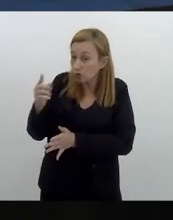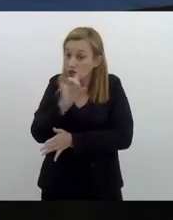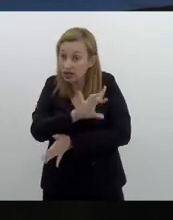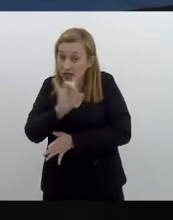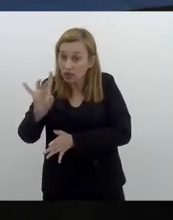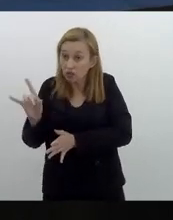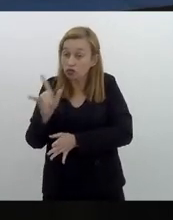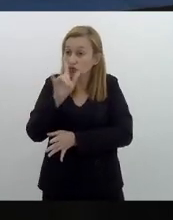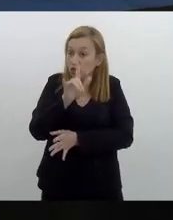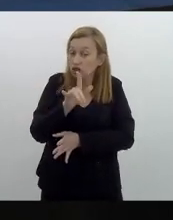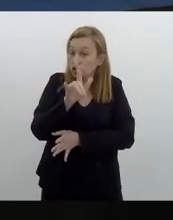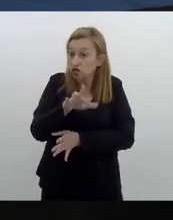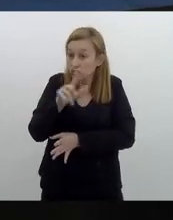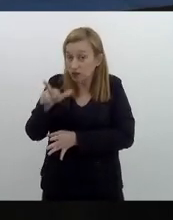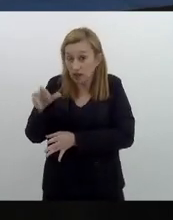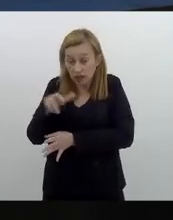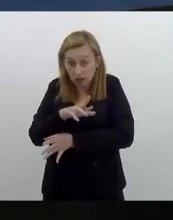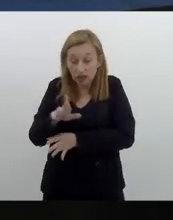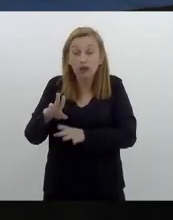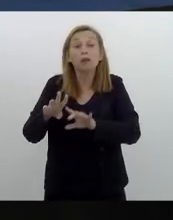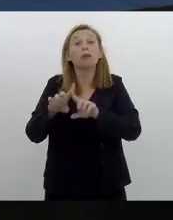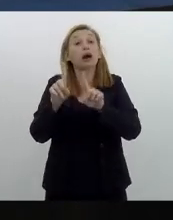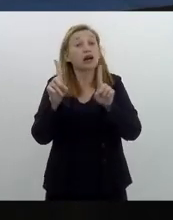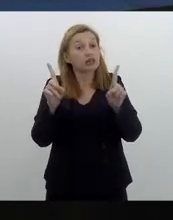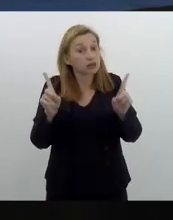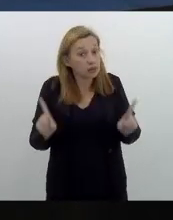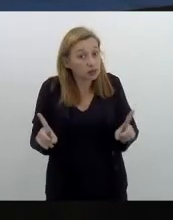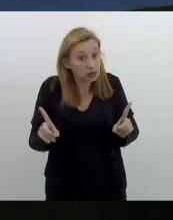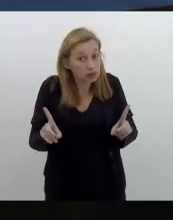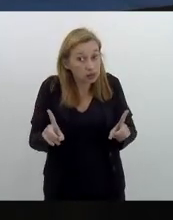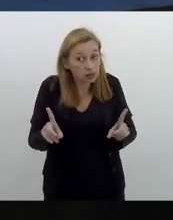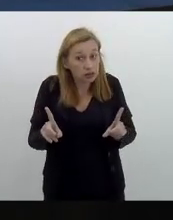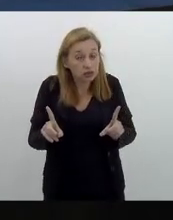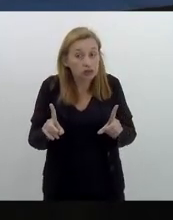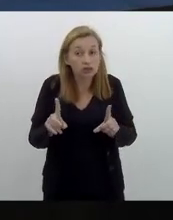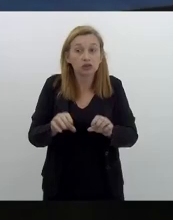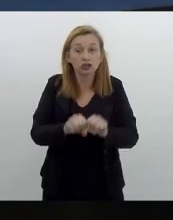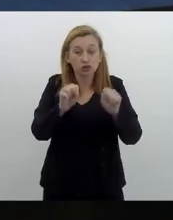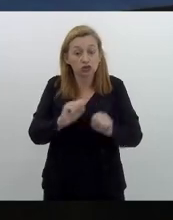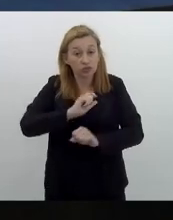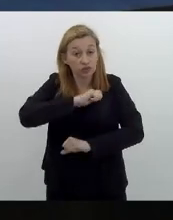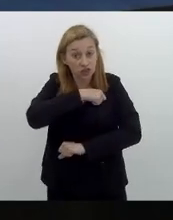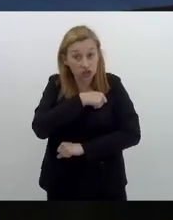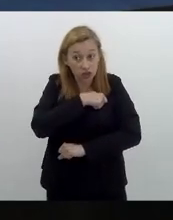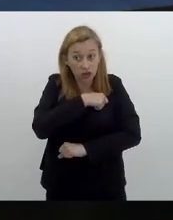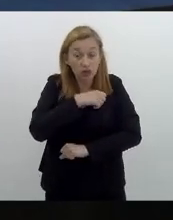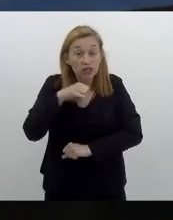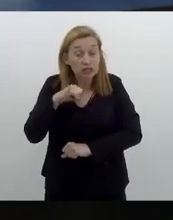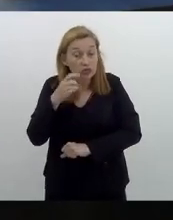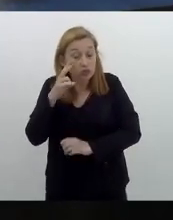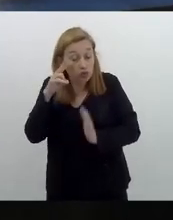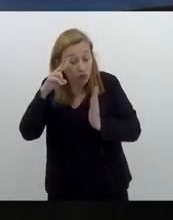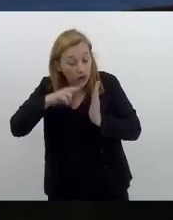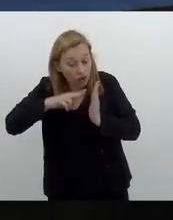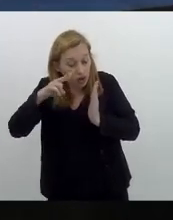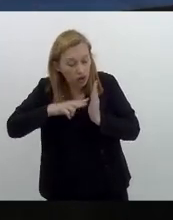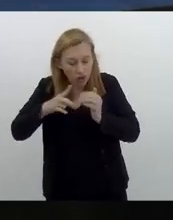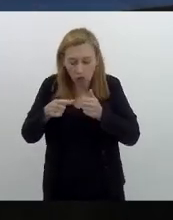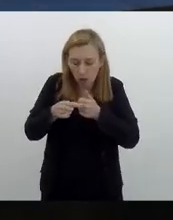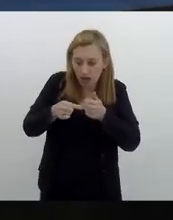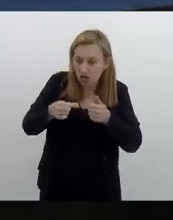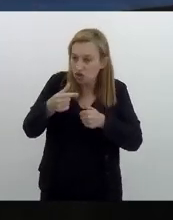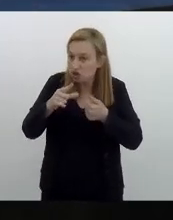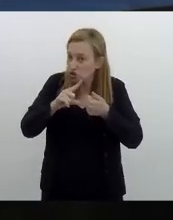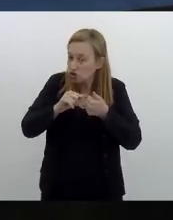um fez de uma forma Entretanto No regime de recuperação fiscal Se o senhor ler Aquele artigo